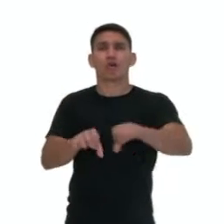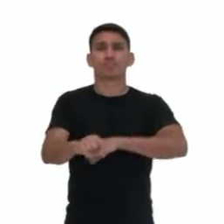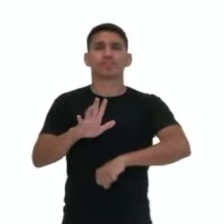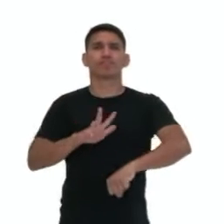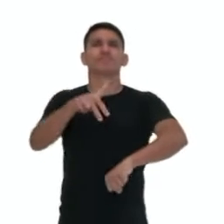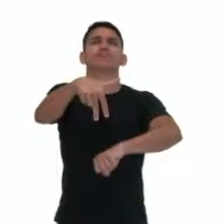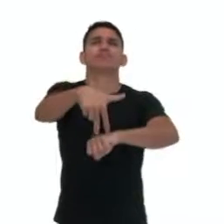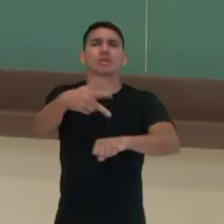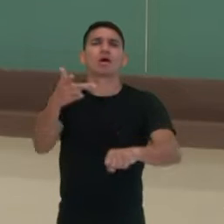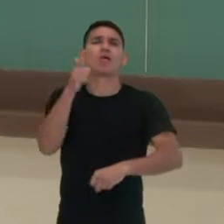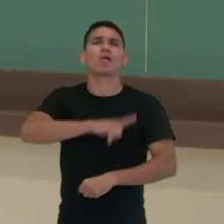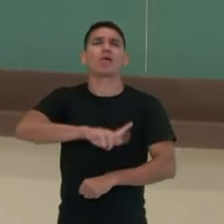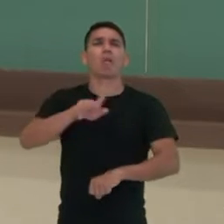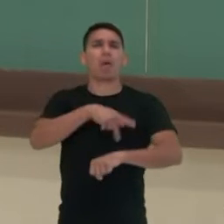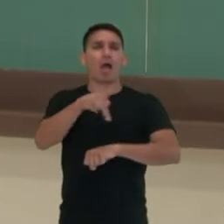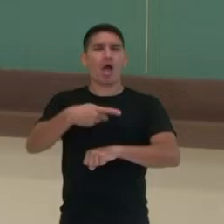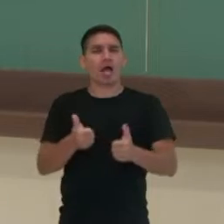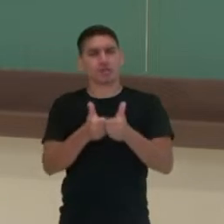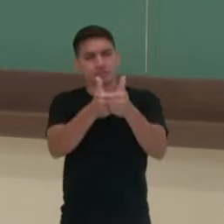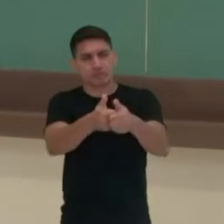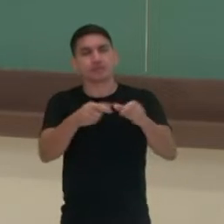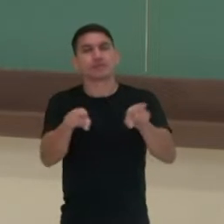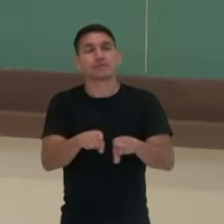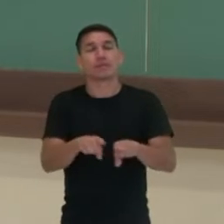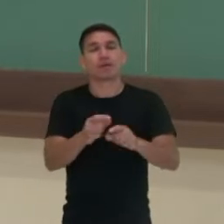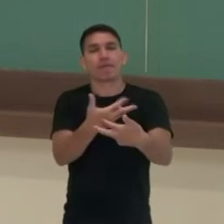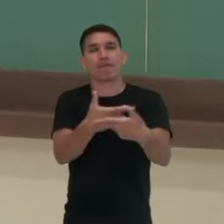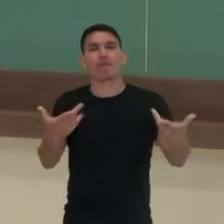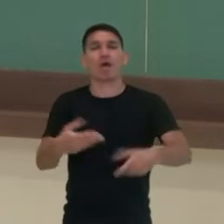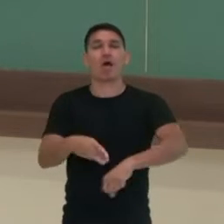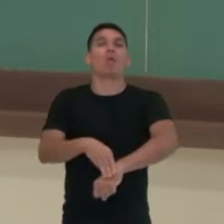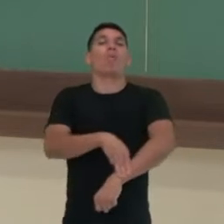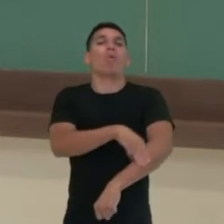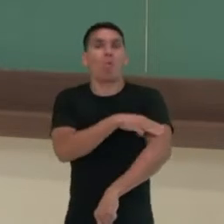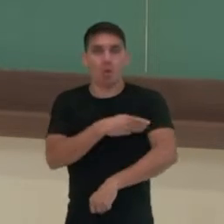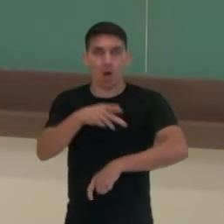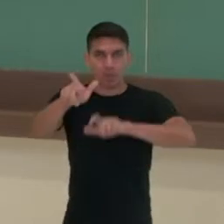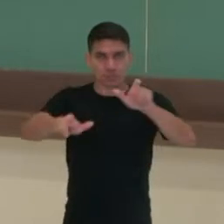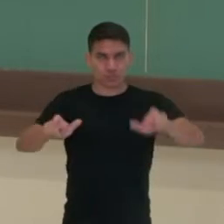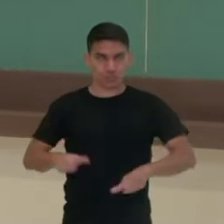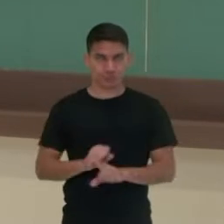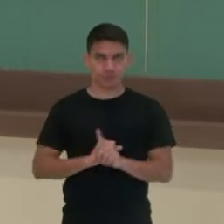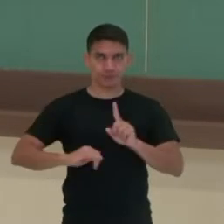e desenvolver a moral também dos cidadãos. Então ela tinha todos esses cunhos aqui.